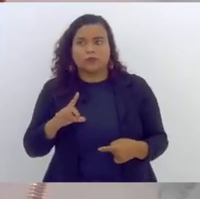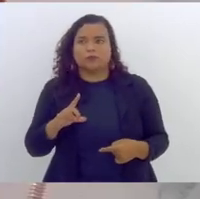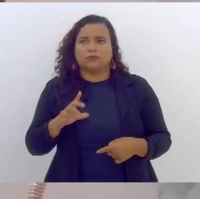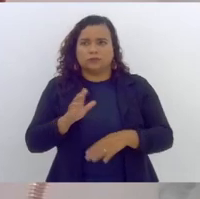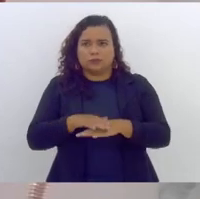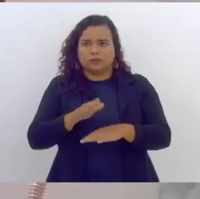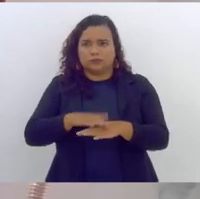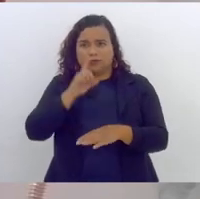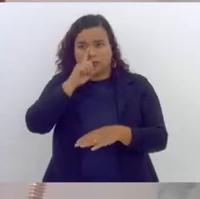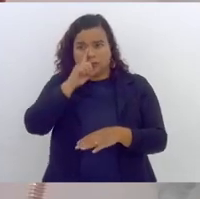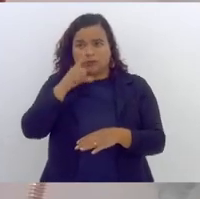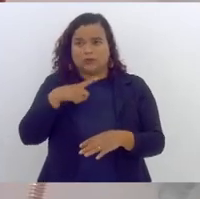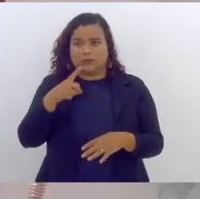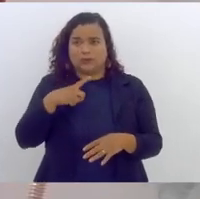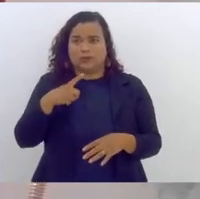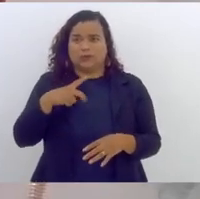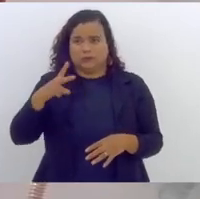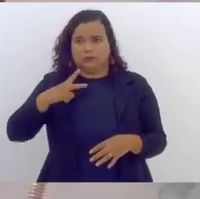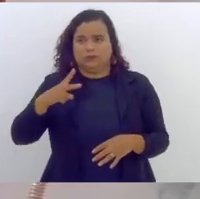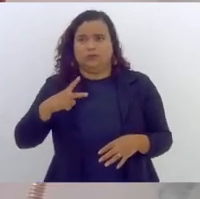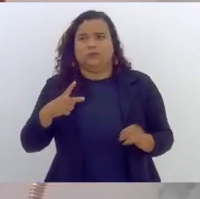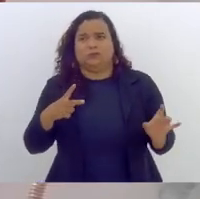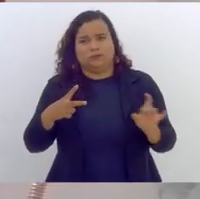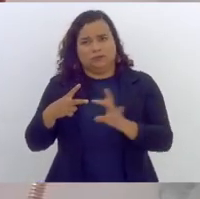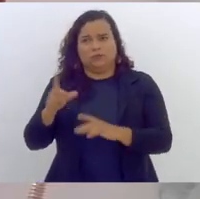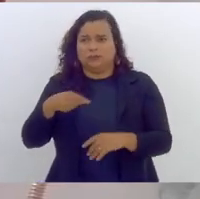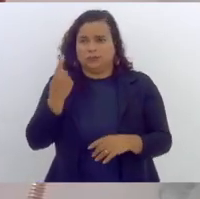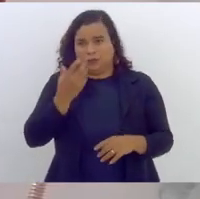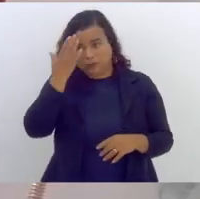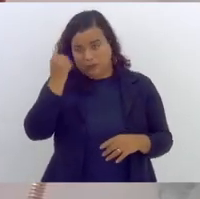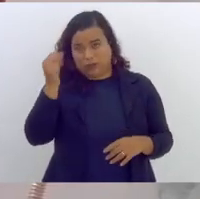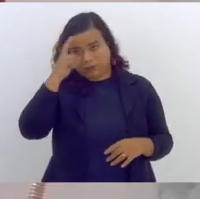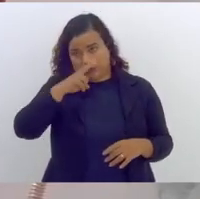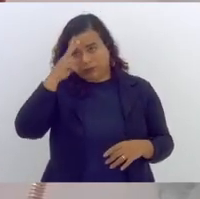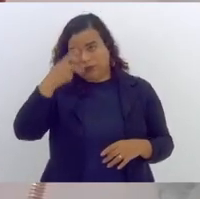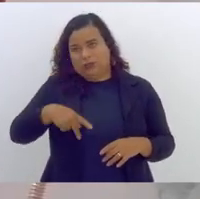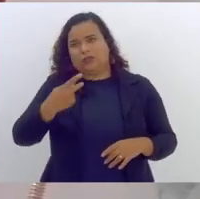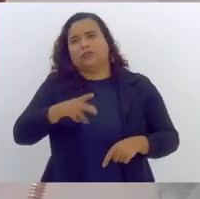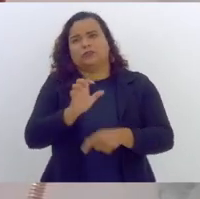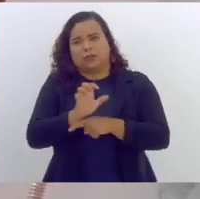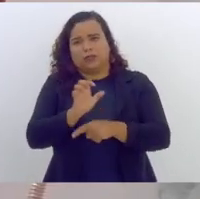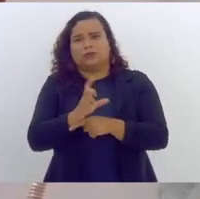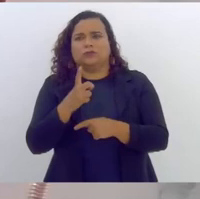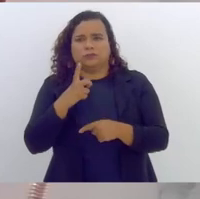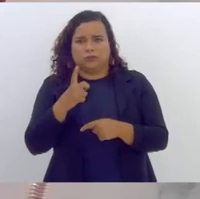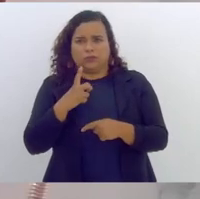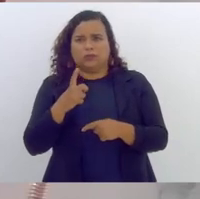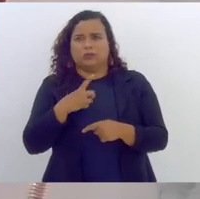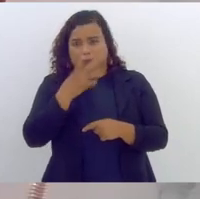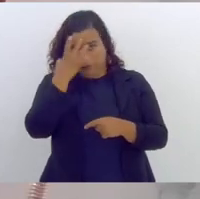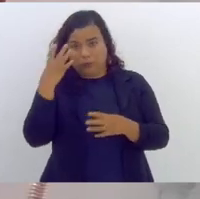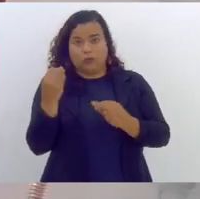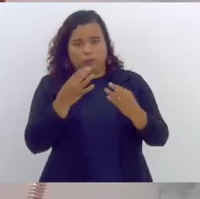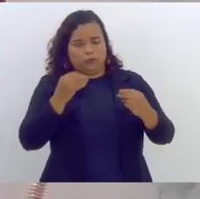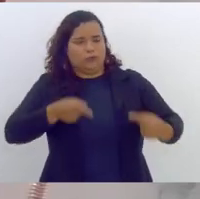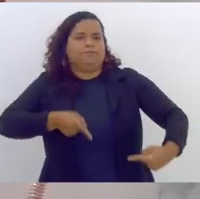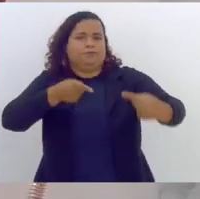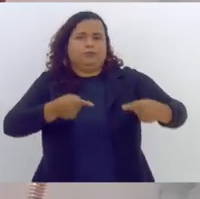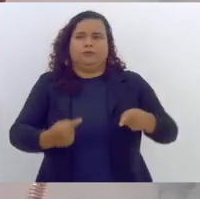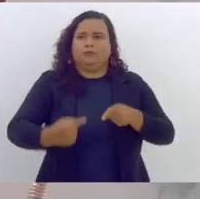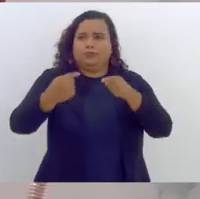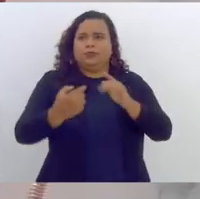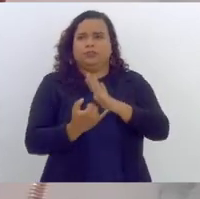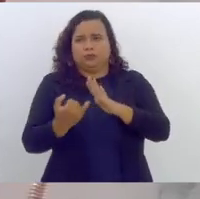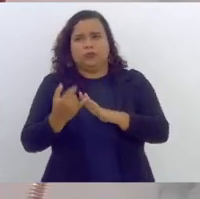é perigoso só ponto de vista individual a gente sabe na história desse estado que muitos que confrontaram instituições